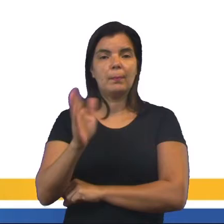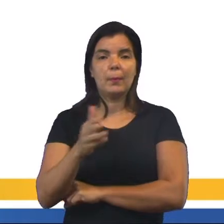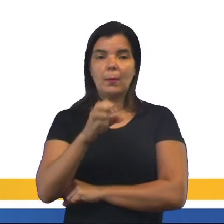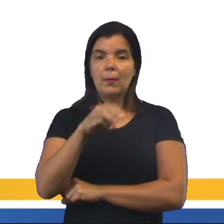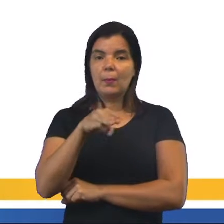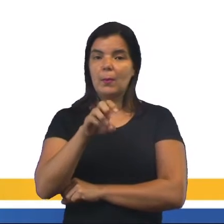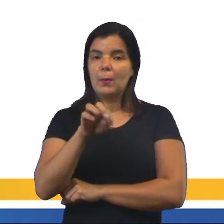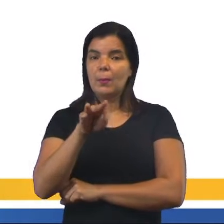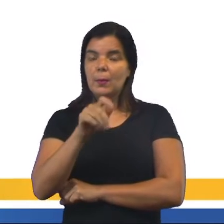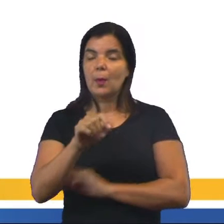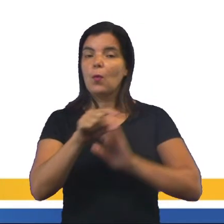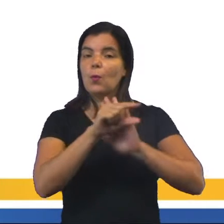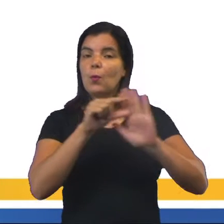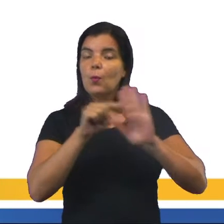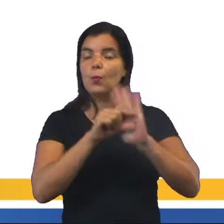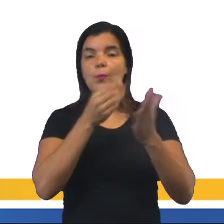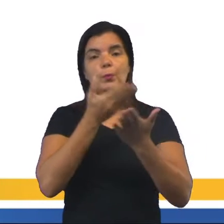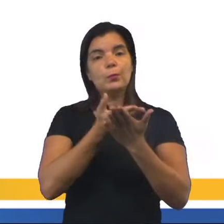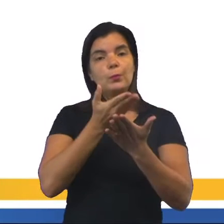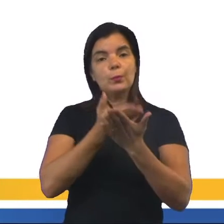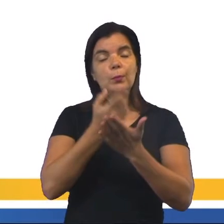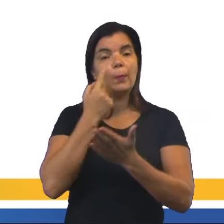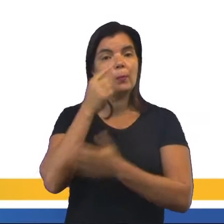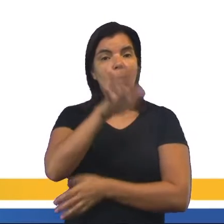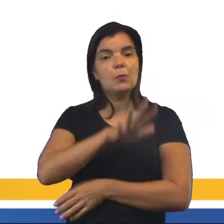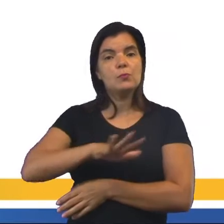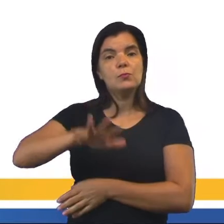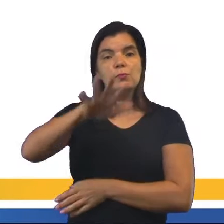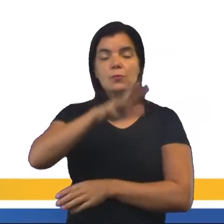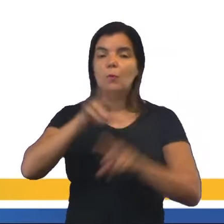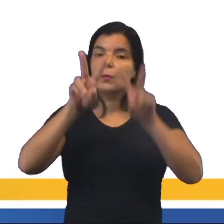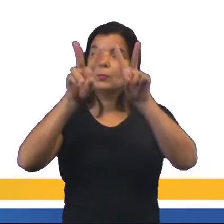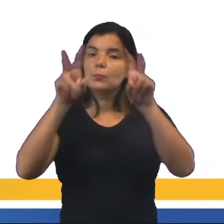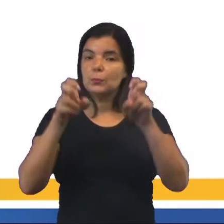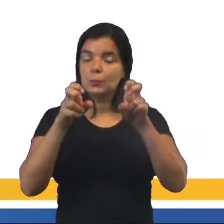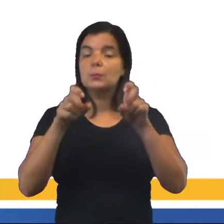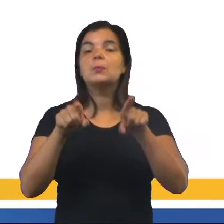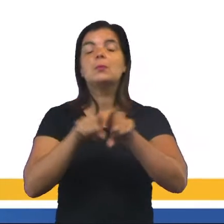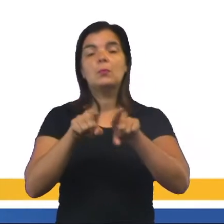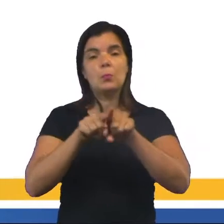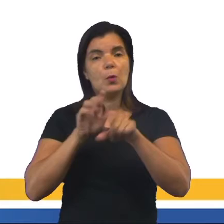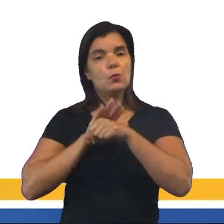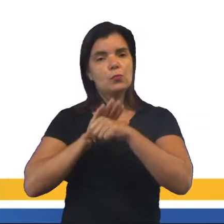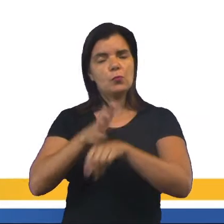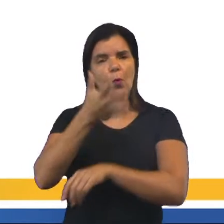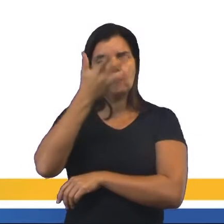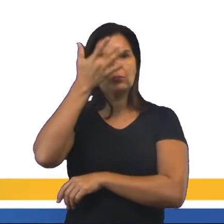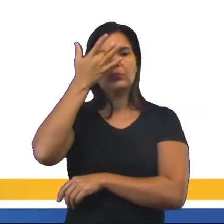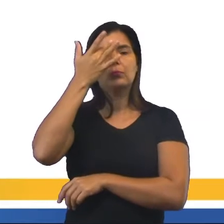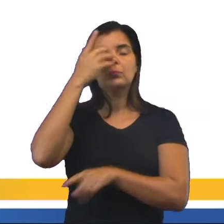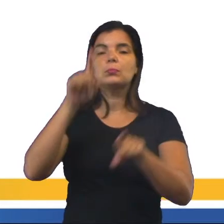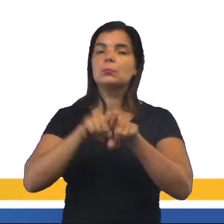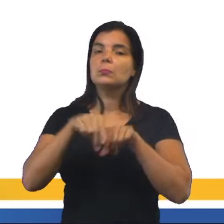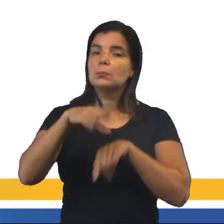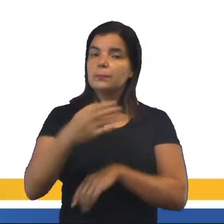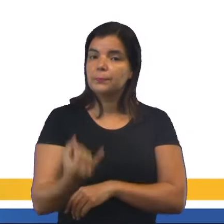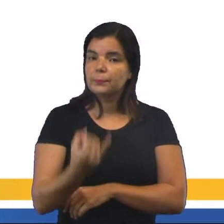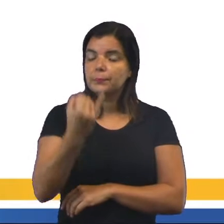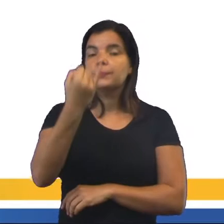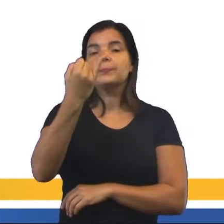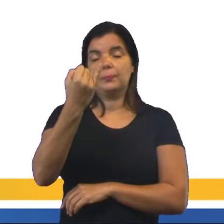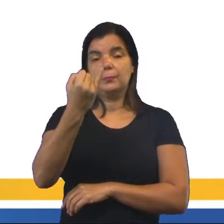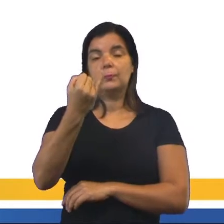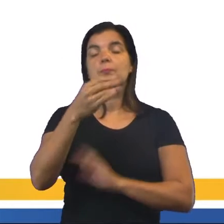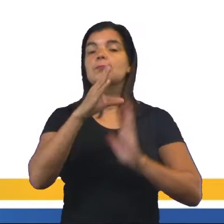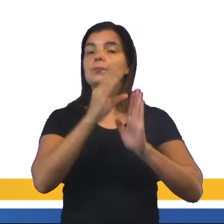de estudos que te dará uma visão geral do tema, te ajudará a fixar os pontos mais importantes da